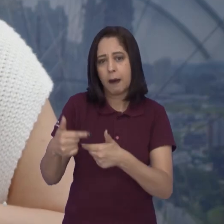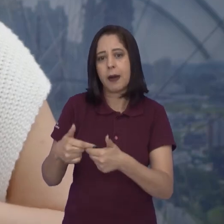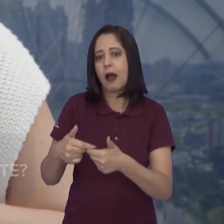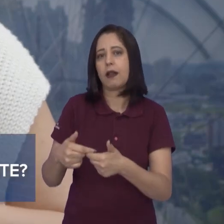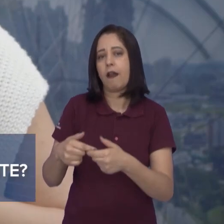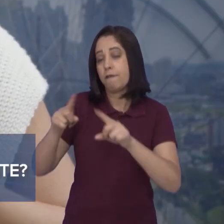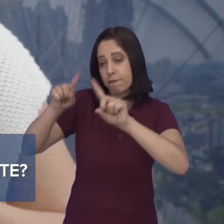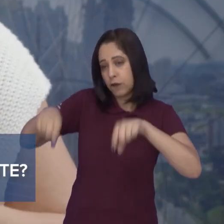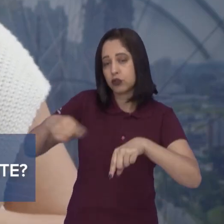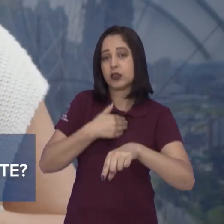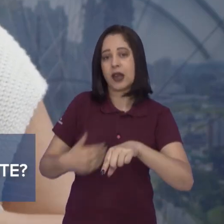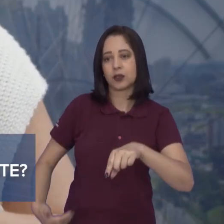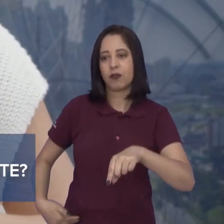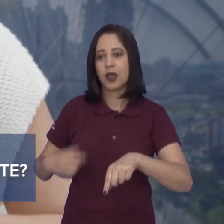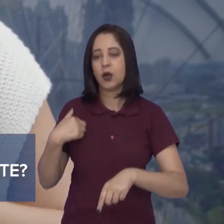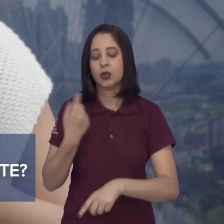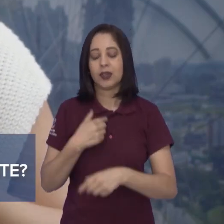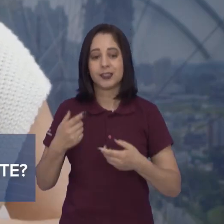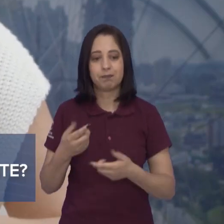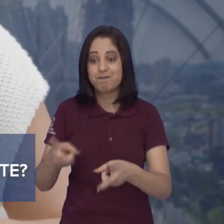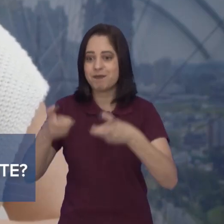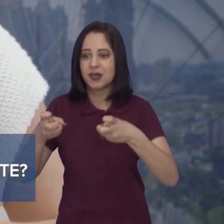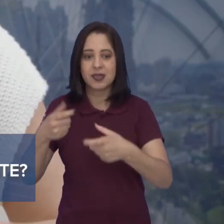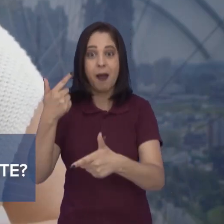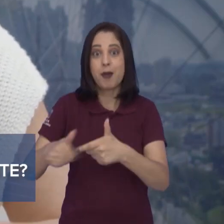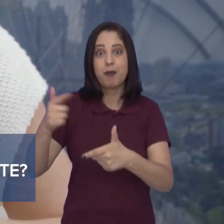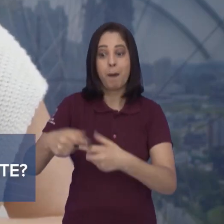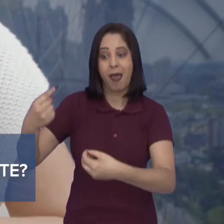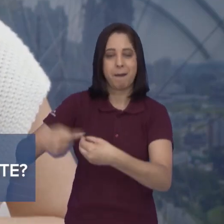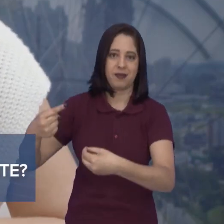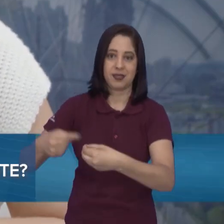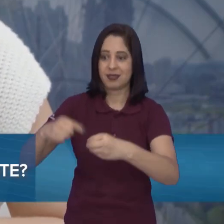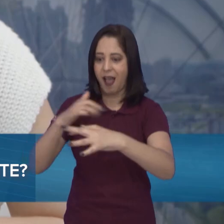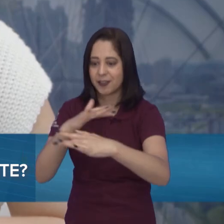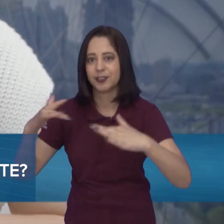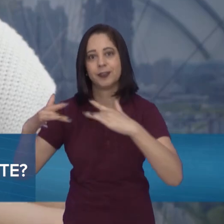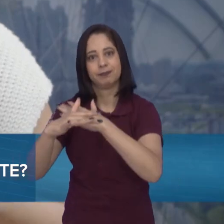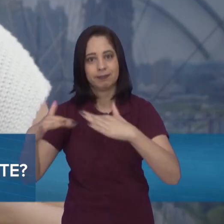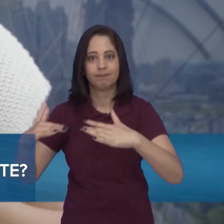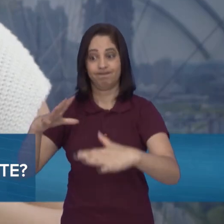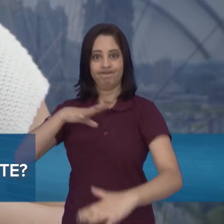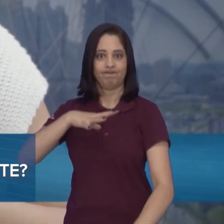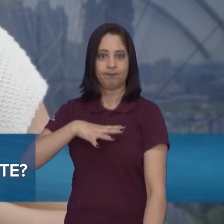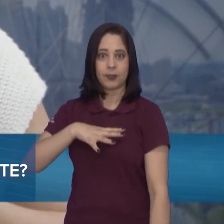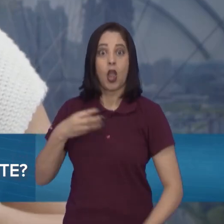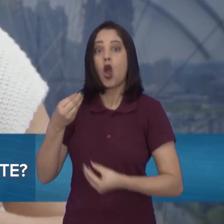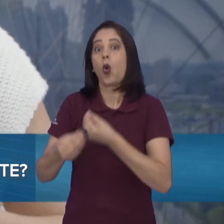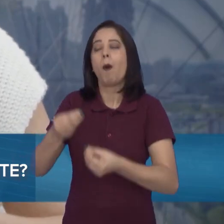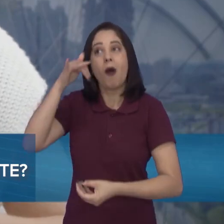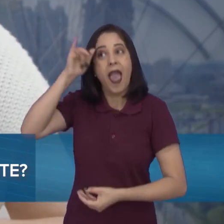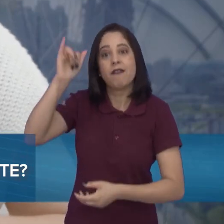acaba lidando com os problemas urbanos, em como solucionar esses problemas urbanos. Nós temos, né, situações